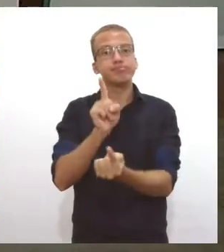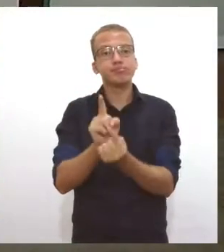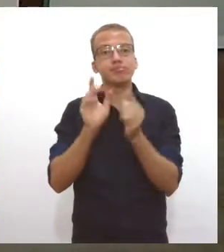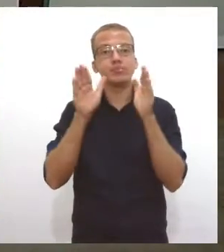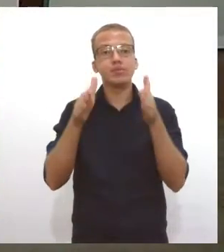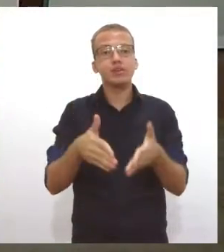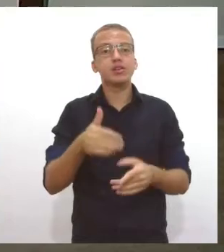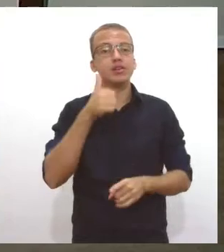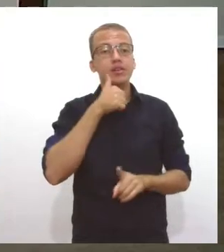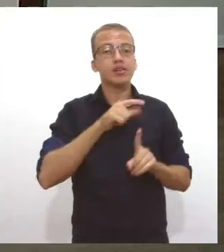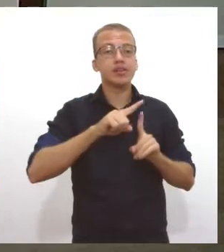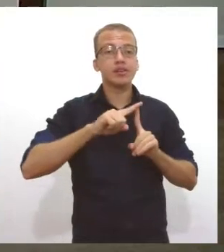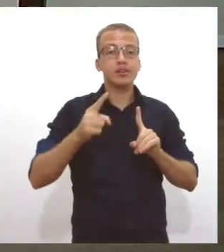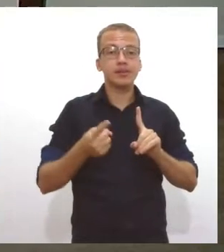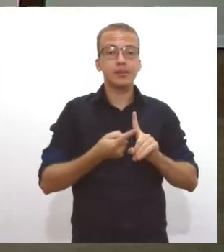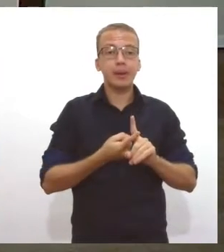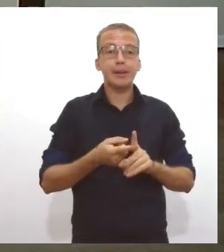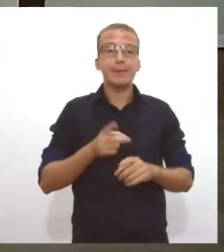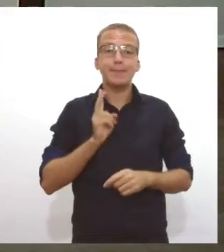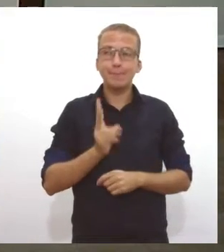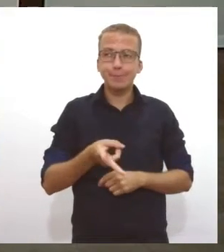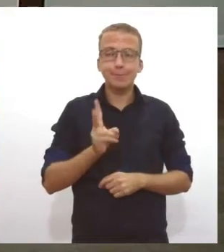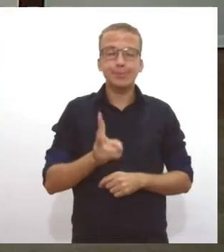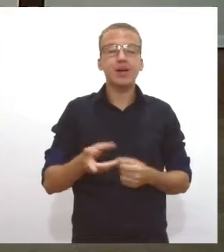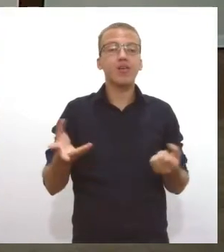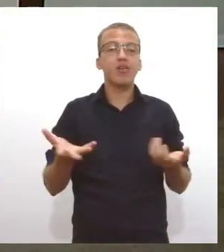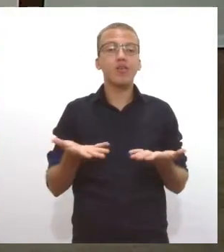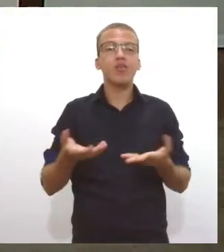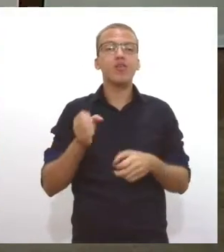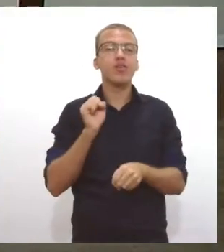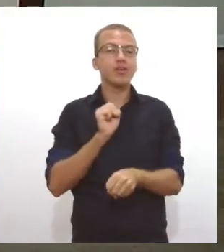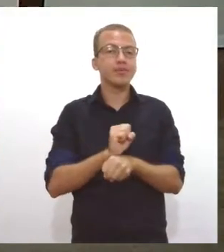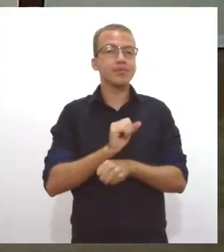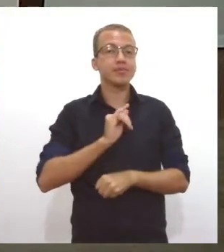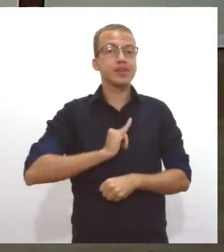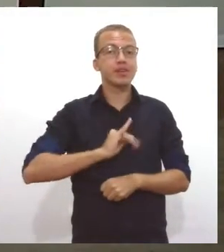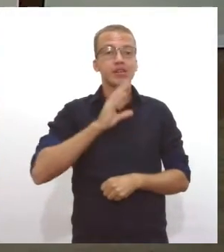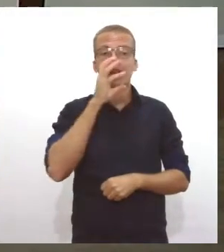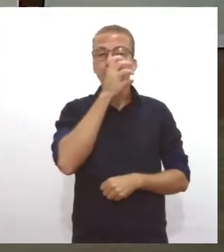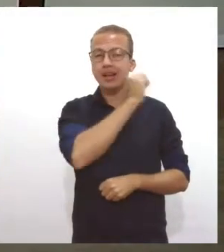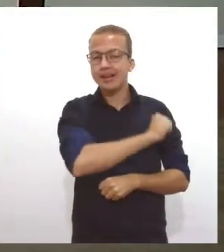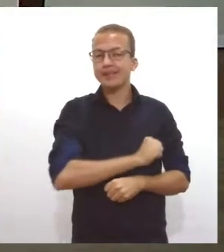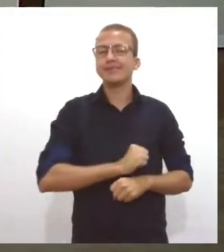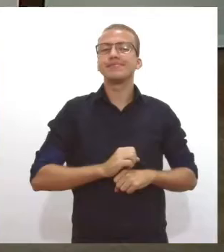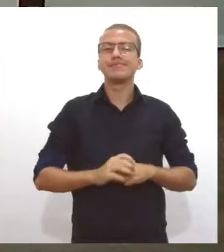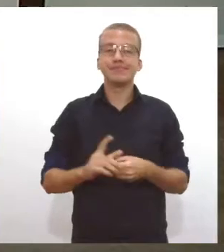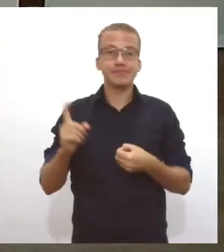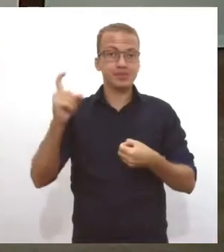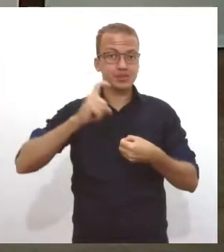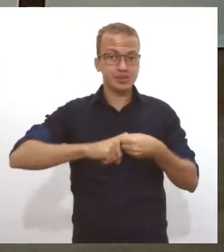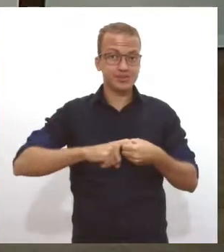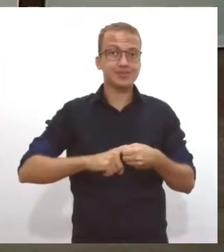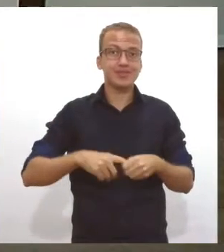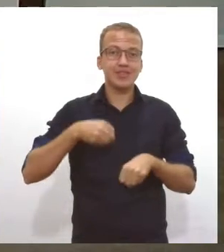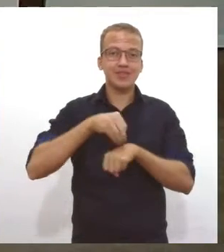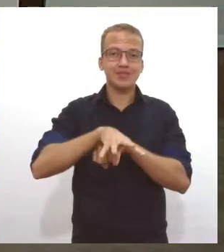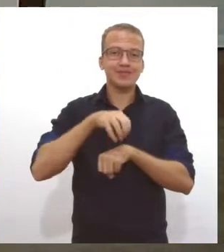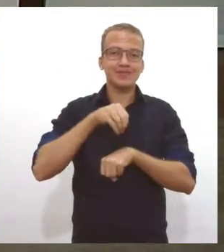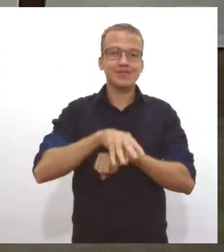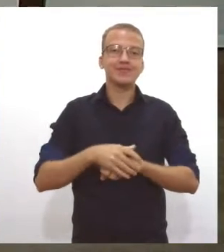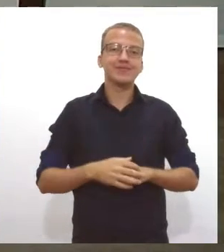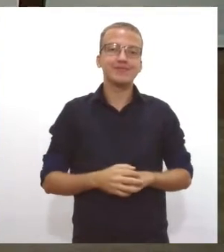gente conversa a gente continua nossa conversa daqui a pouquinho eu vou chamar o intervalo das a gente traz mais informações sobre a